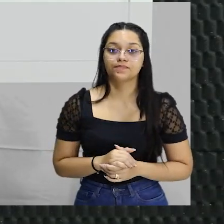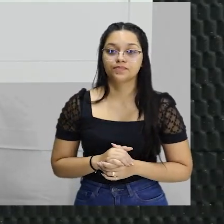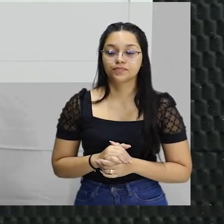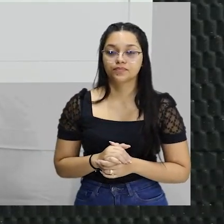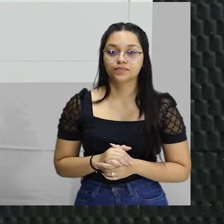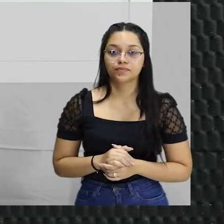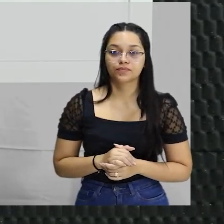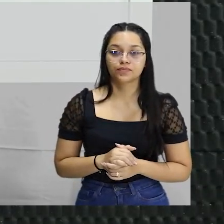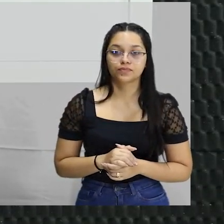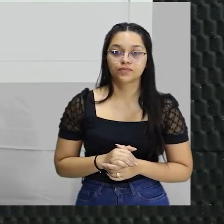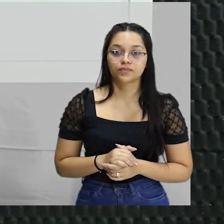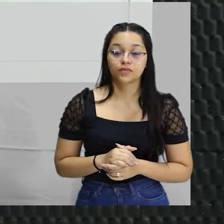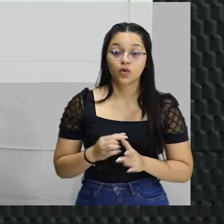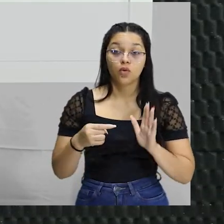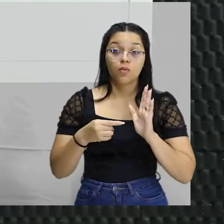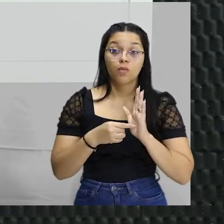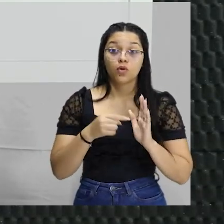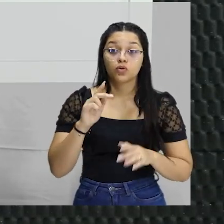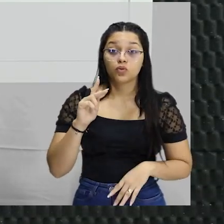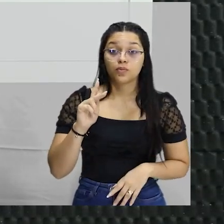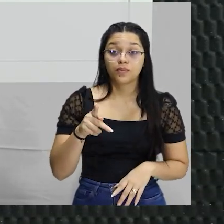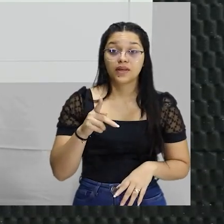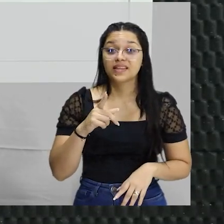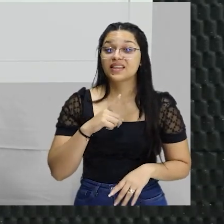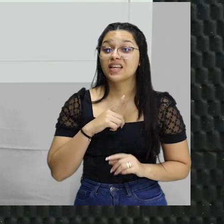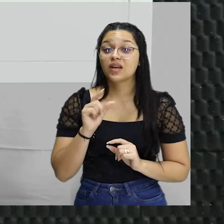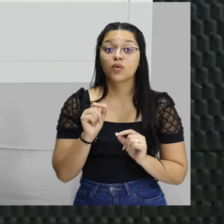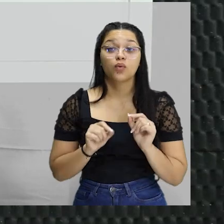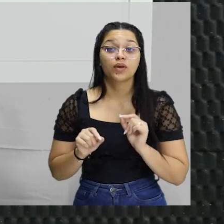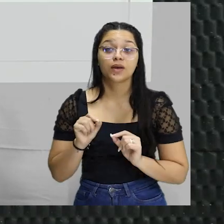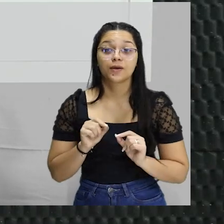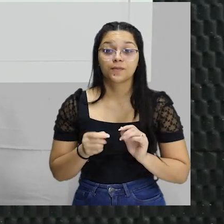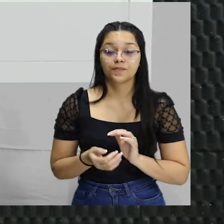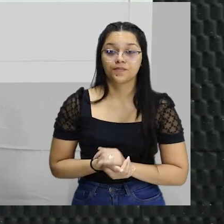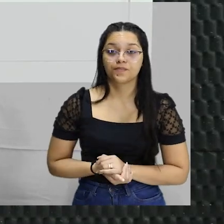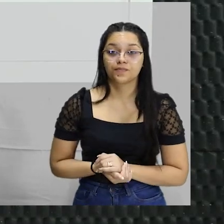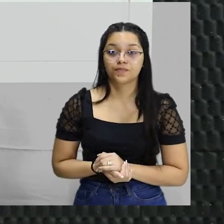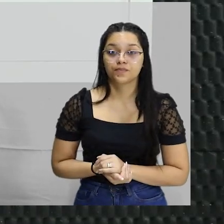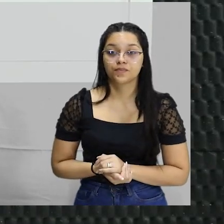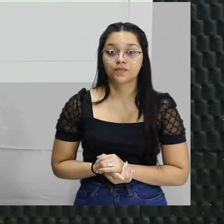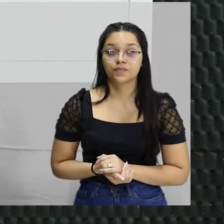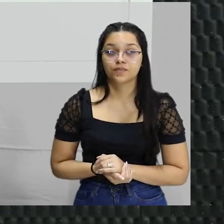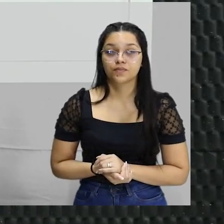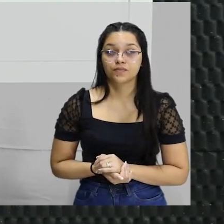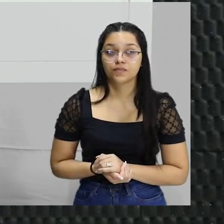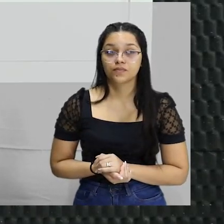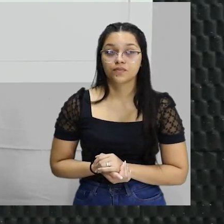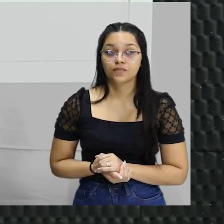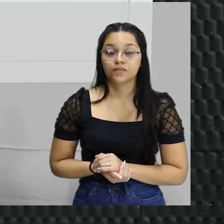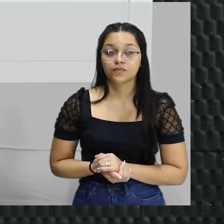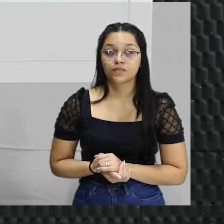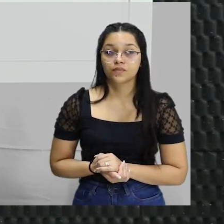Ponto P. Neste ponto P, nós vamos ter o seguinte. Nós vamos ter...